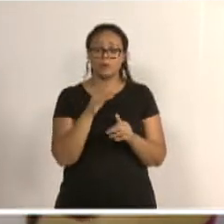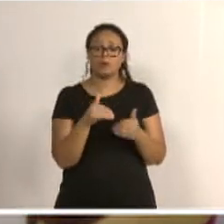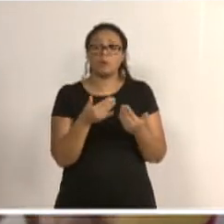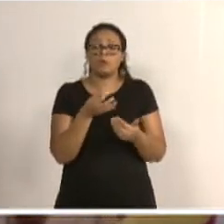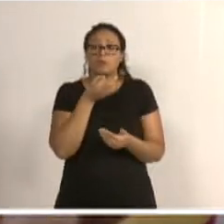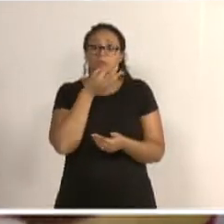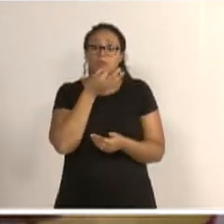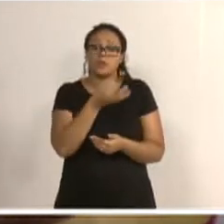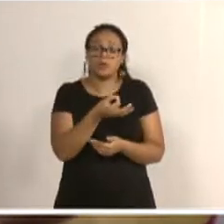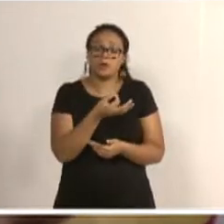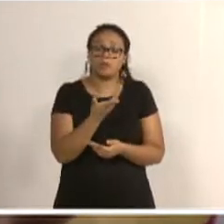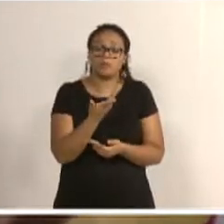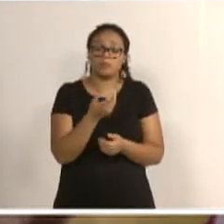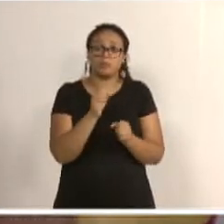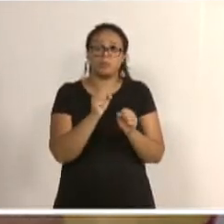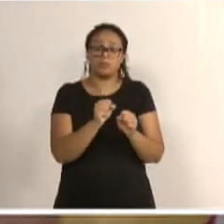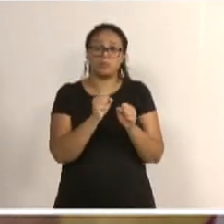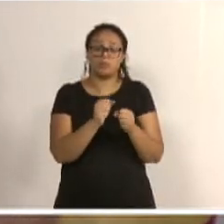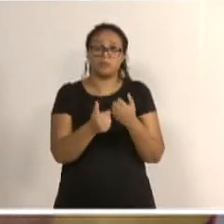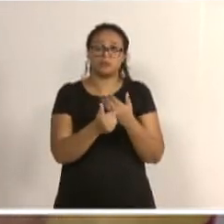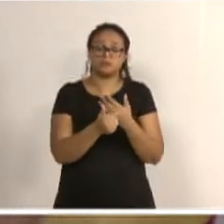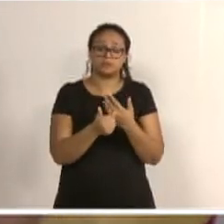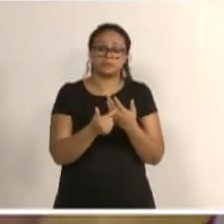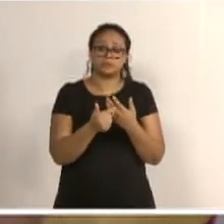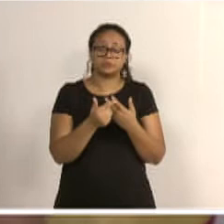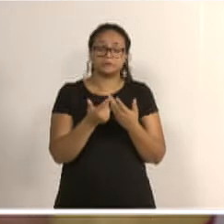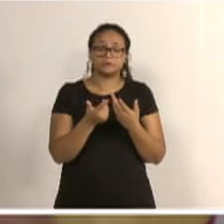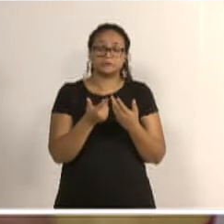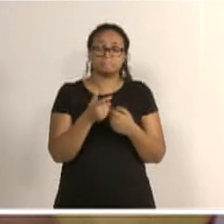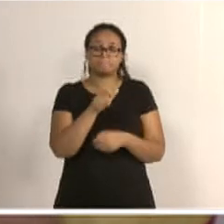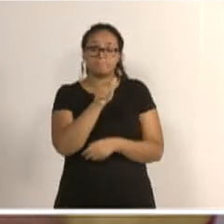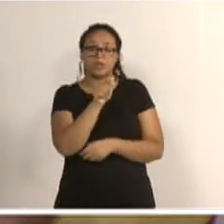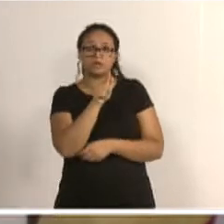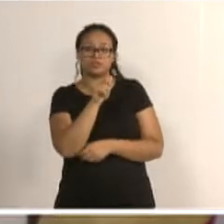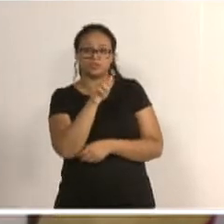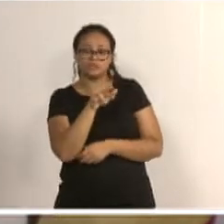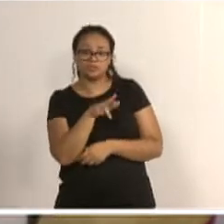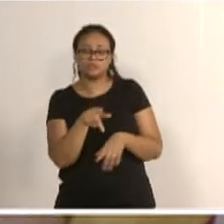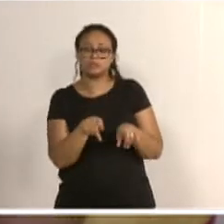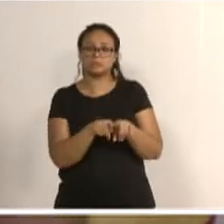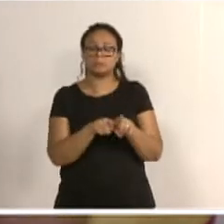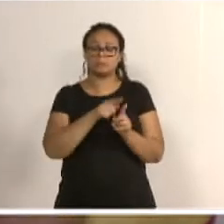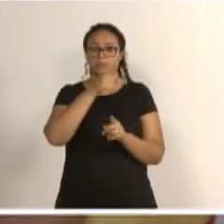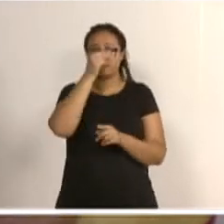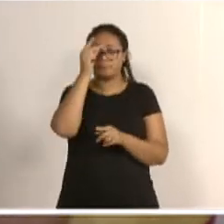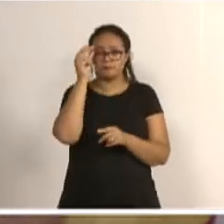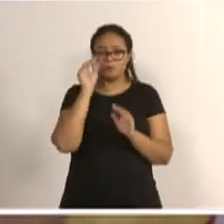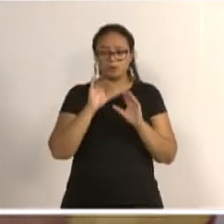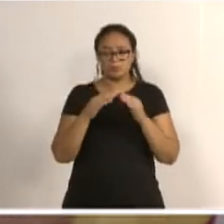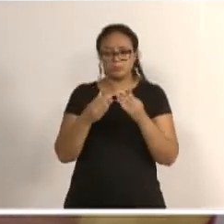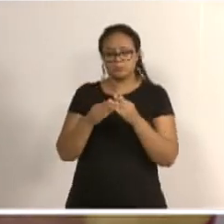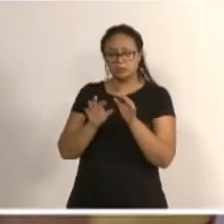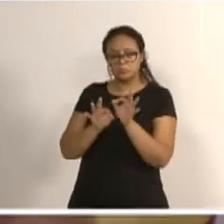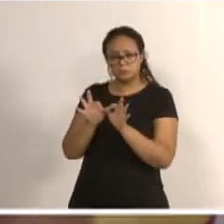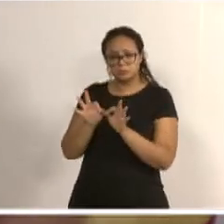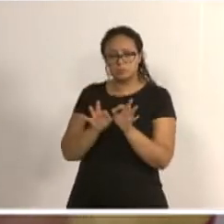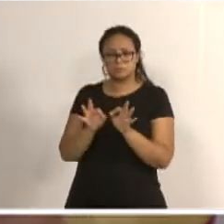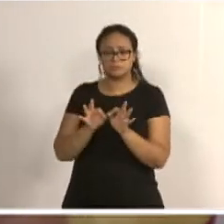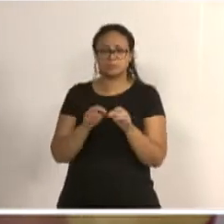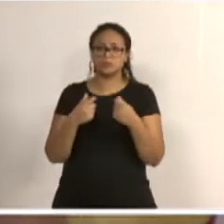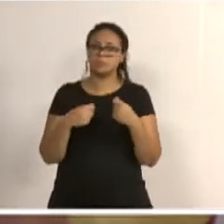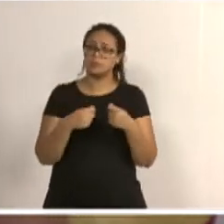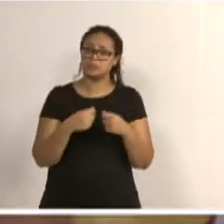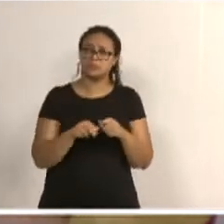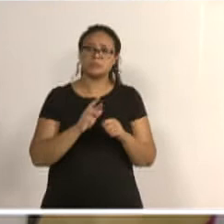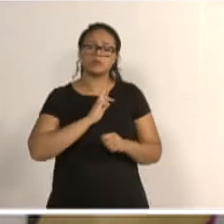à AGIR, ao prefeito municipal, que nessa comissão que está estudando essas reformas, entrassem sim representantes da